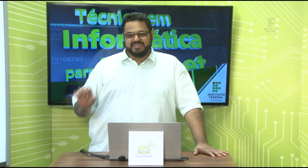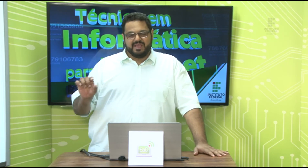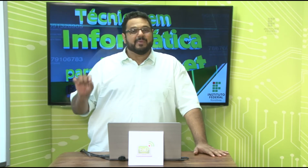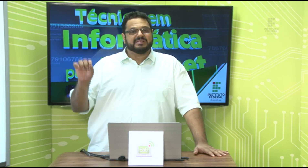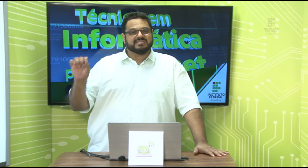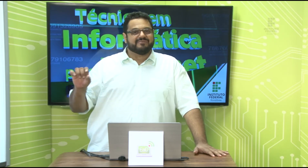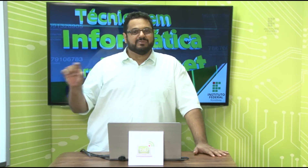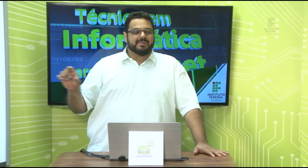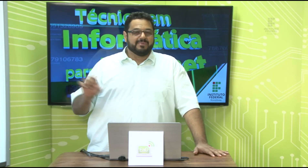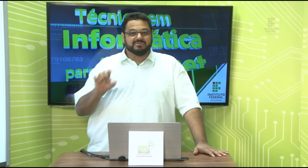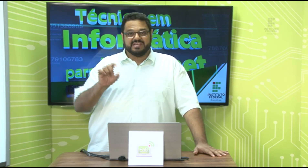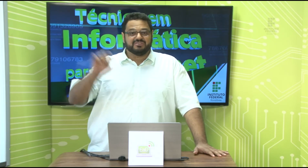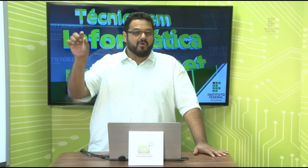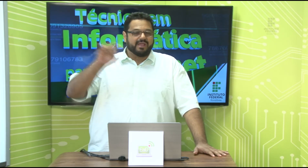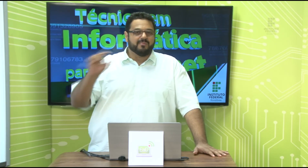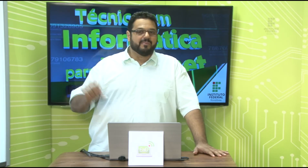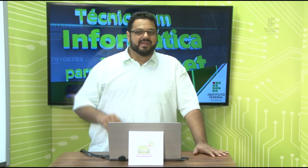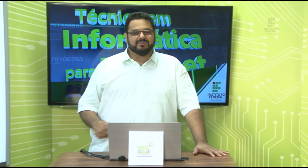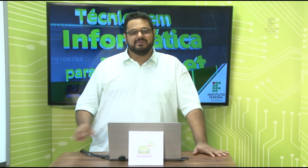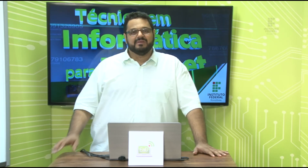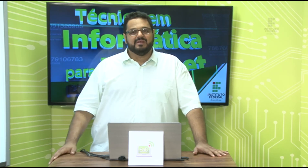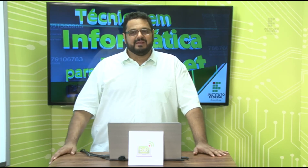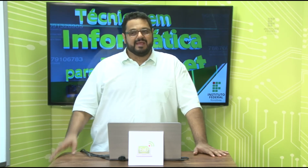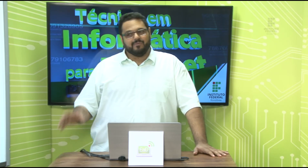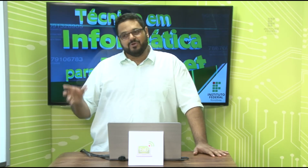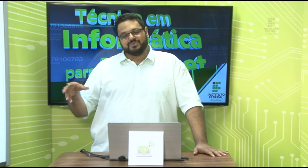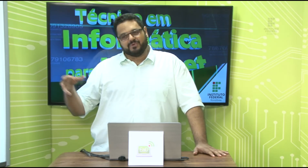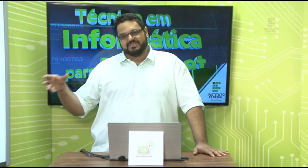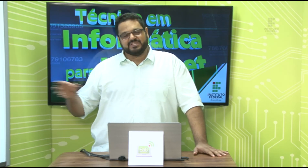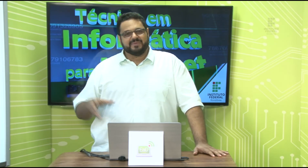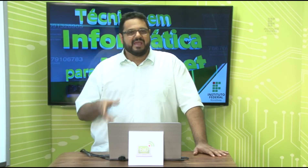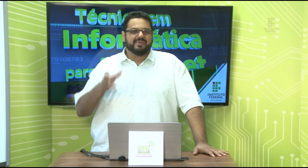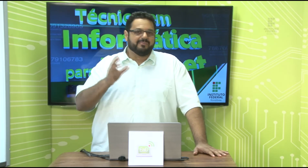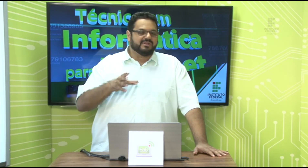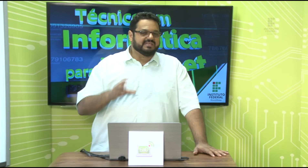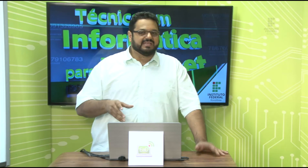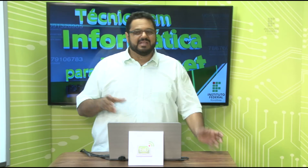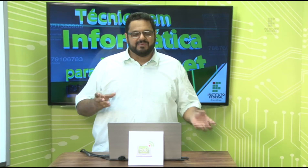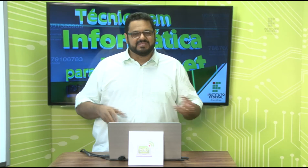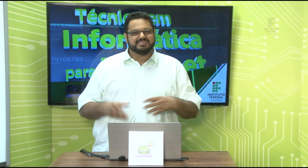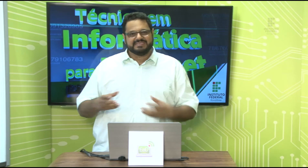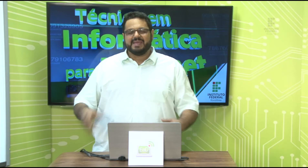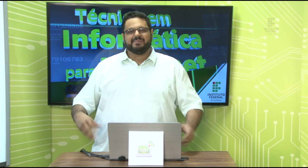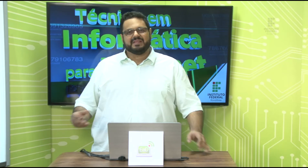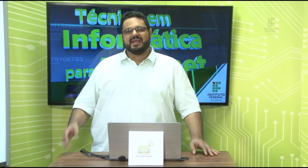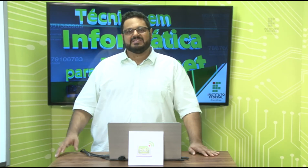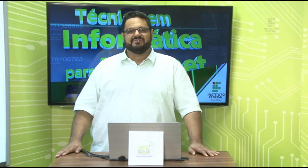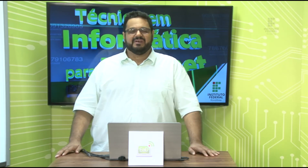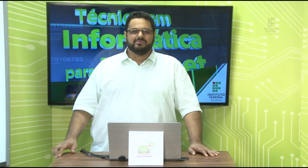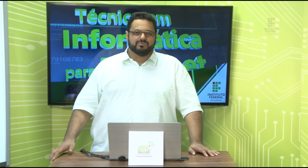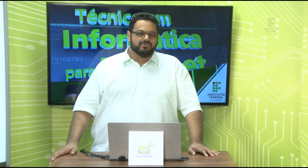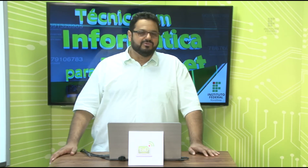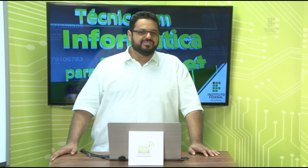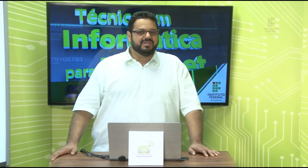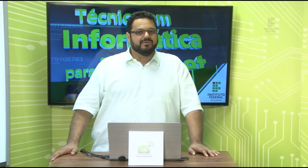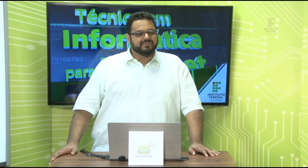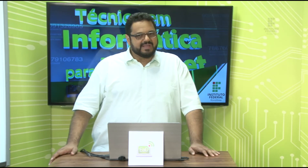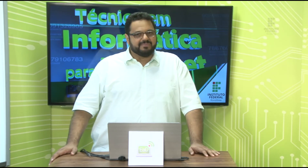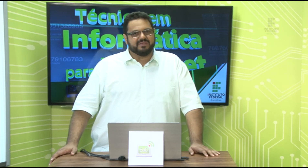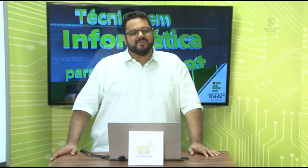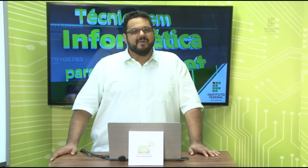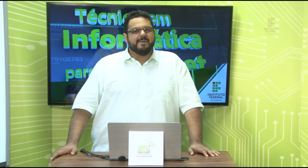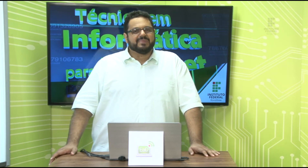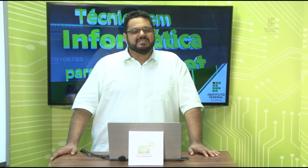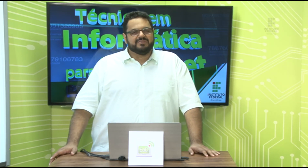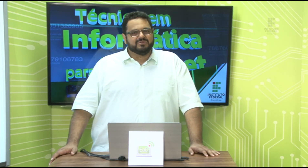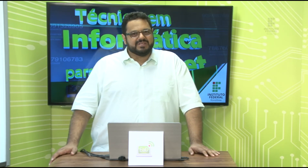é você realmente reservar um tempinho, seja de qualquer momento, né? Hoje pode ser de manhã, amanhã pode ser tarde, mas você sempre está reservando todo dia um